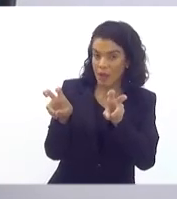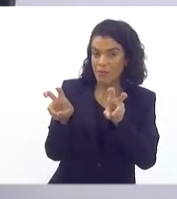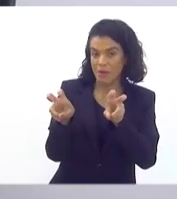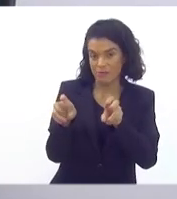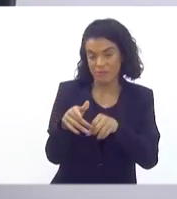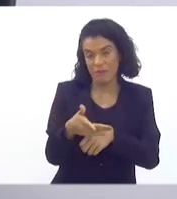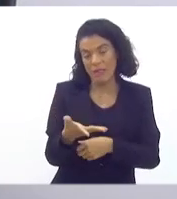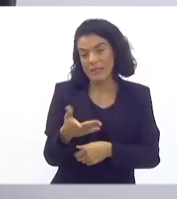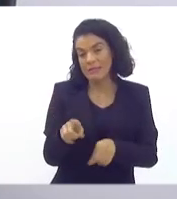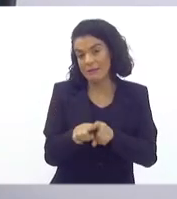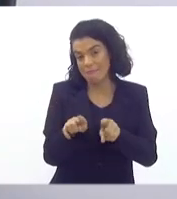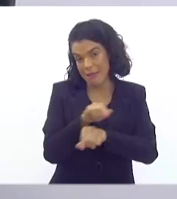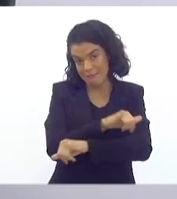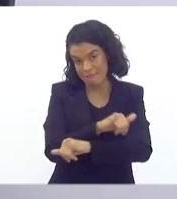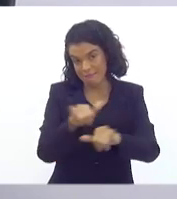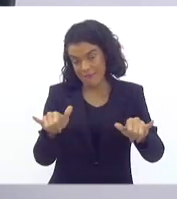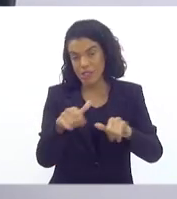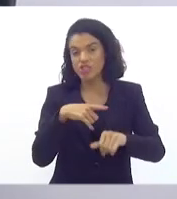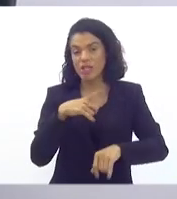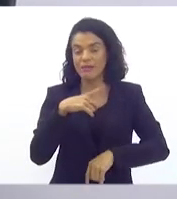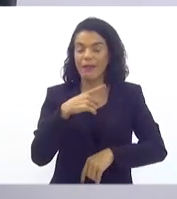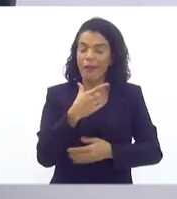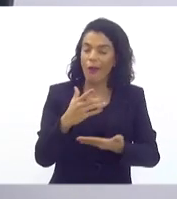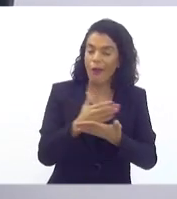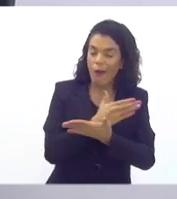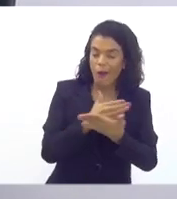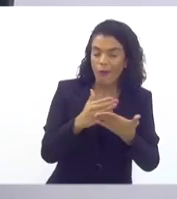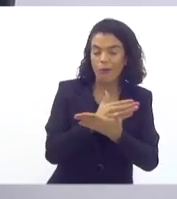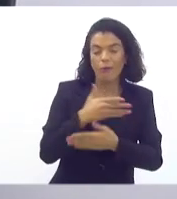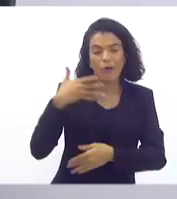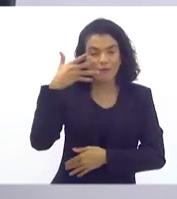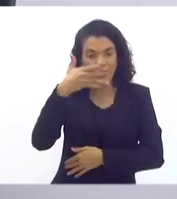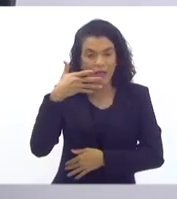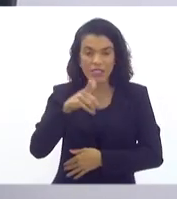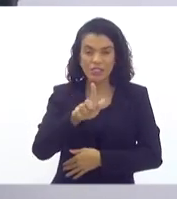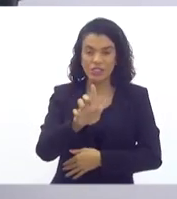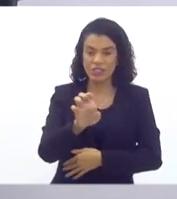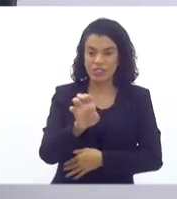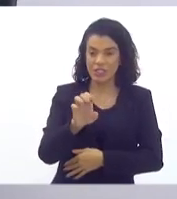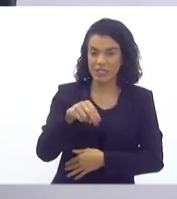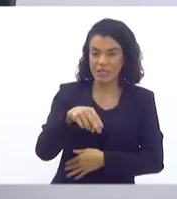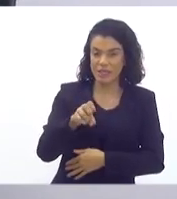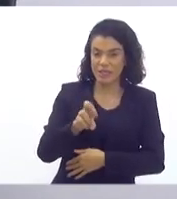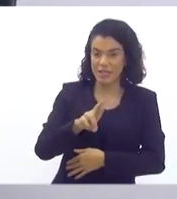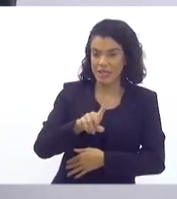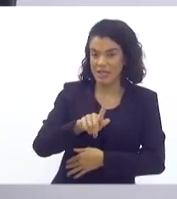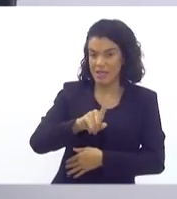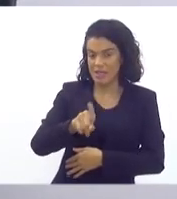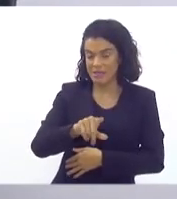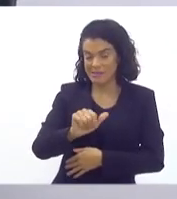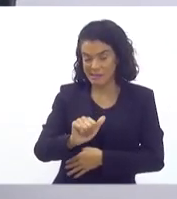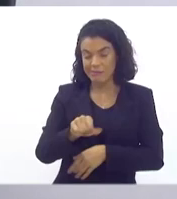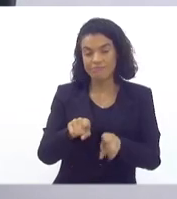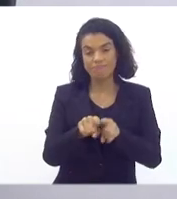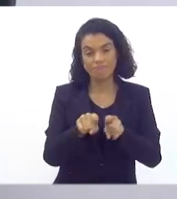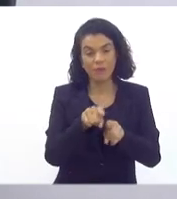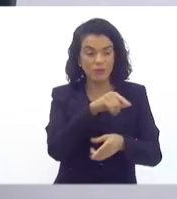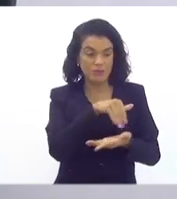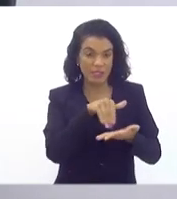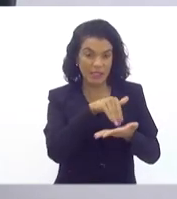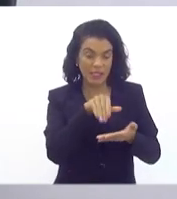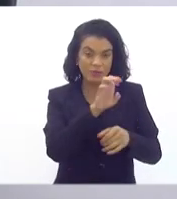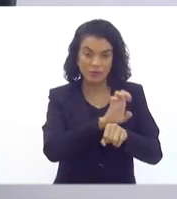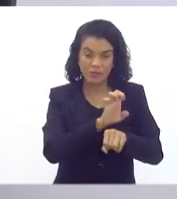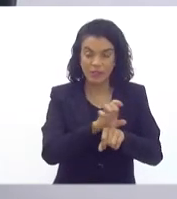Lembrando que a gente já tem alguns elementos de convicção aqui já tivemos a fala da genesa já tivemos a fala do Poder concedente através do secretário de estado